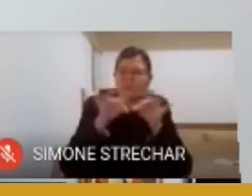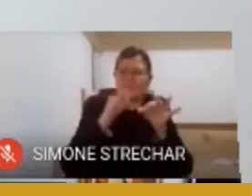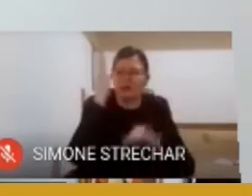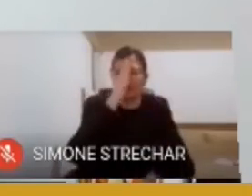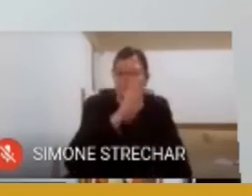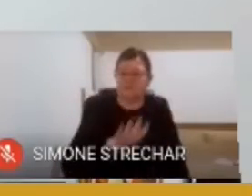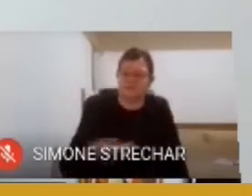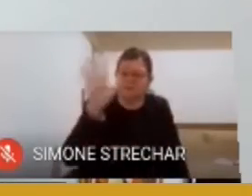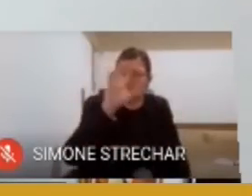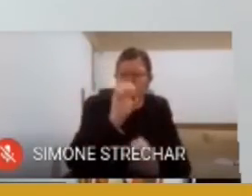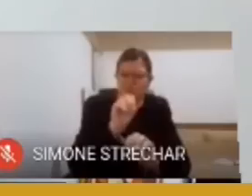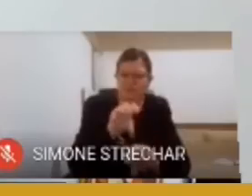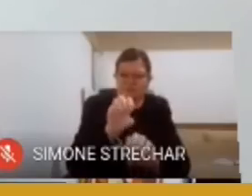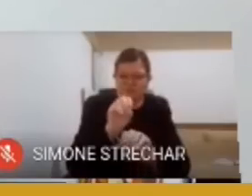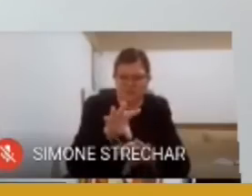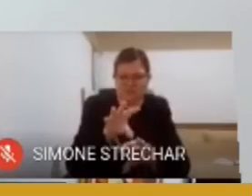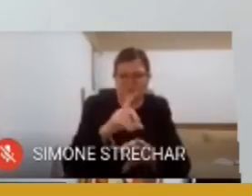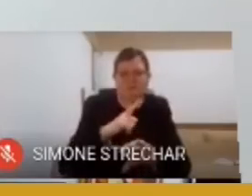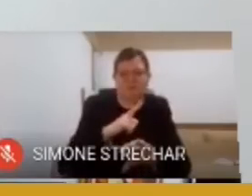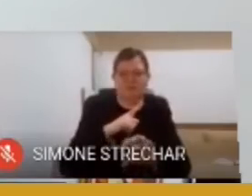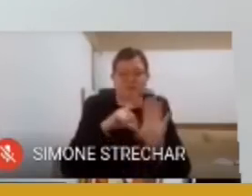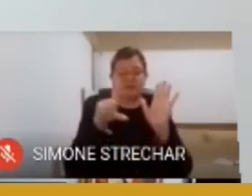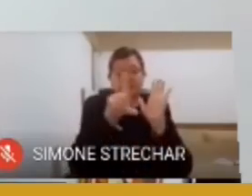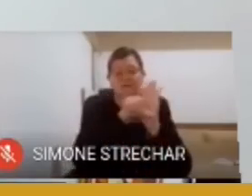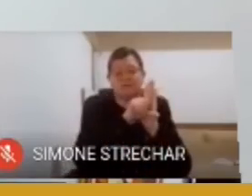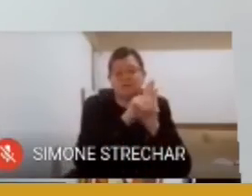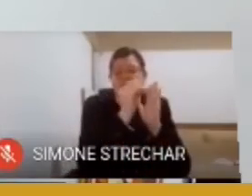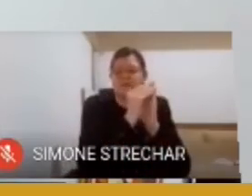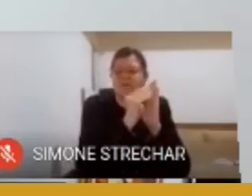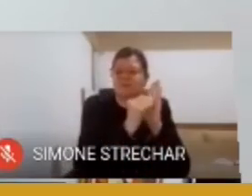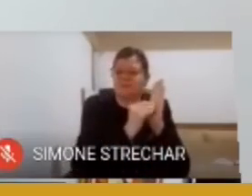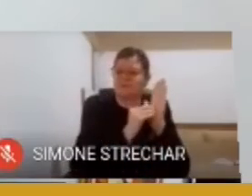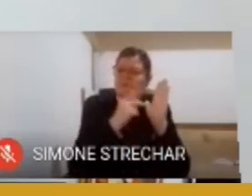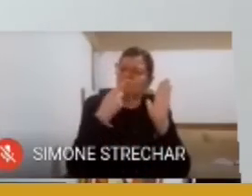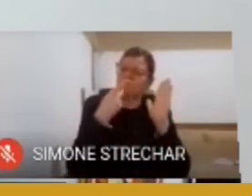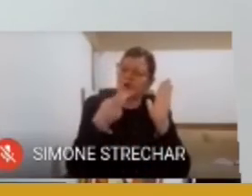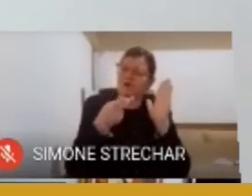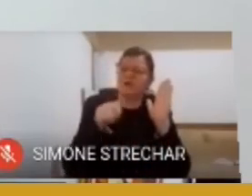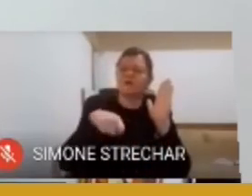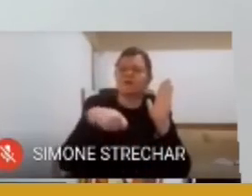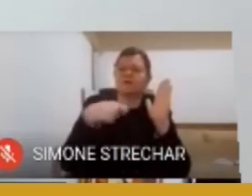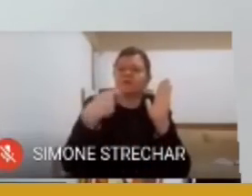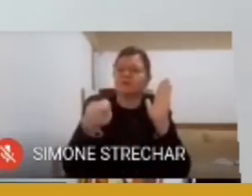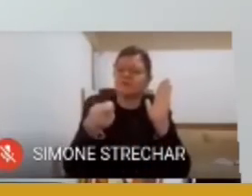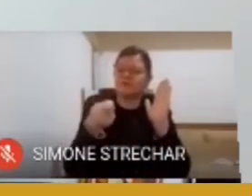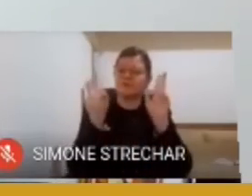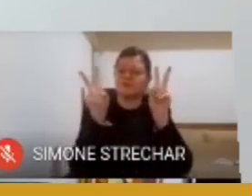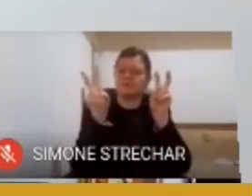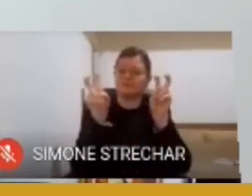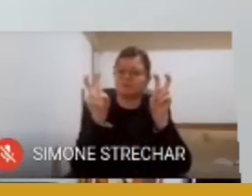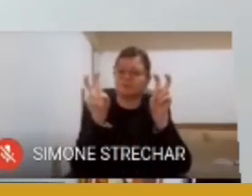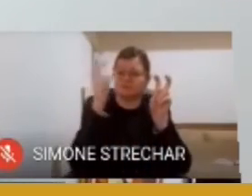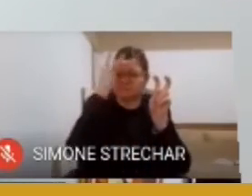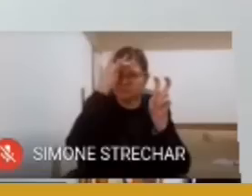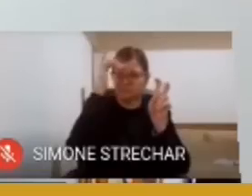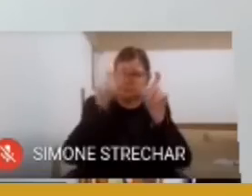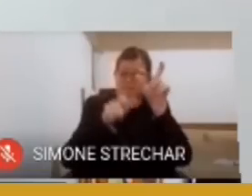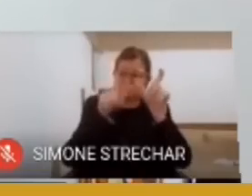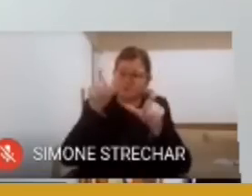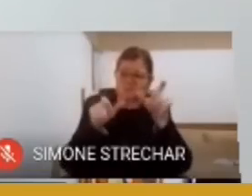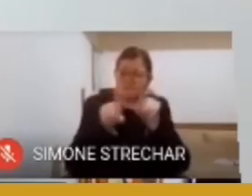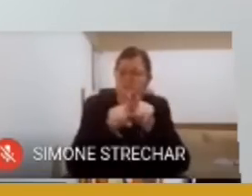gênero e sexualidade, e isso envolve a discussão da violência sexual, porque a violência sexual está atrelada aos